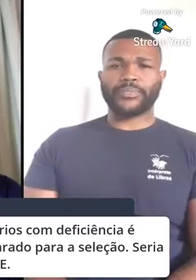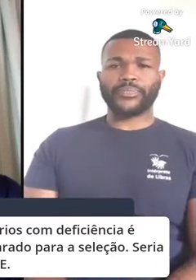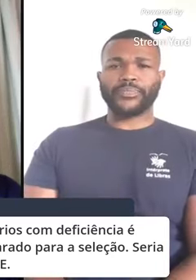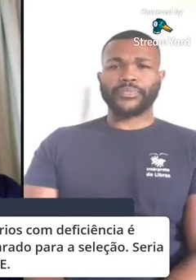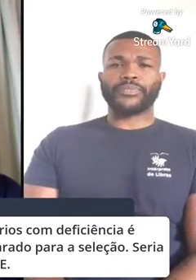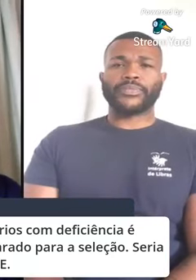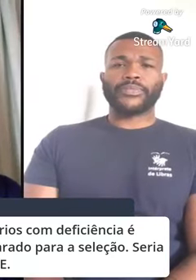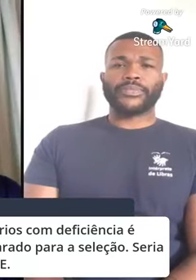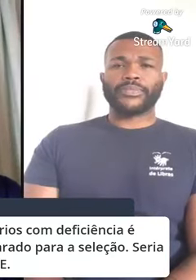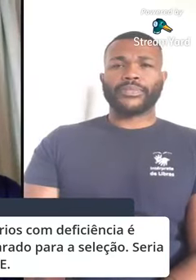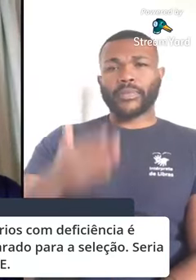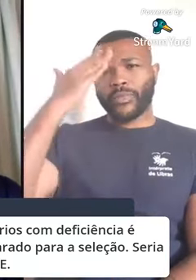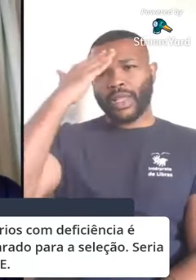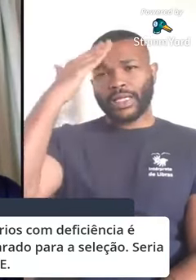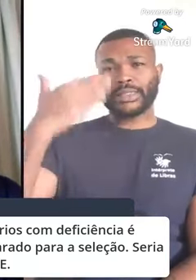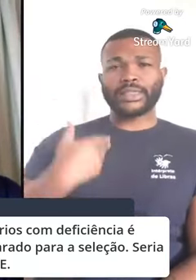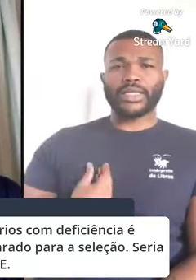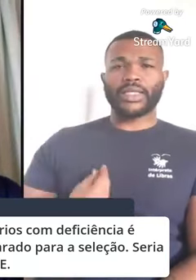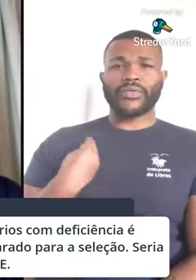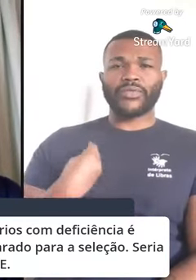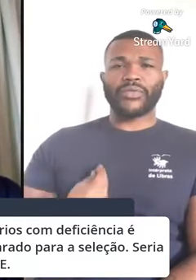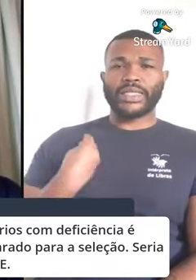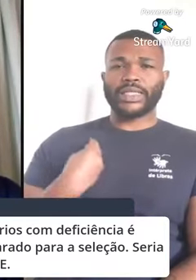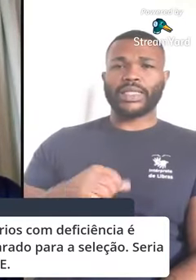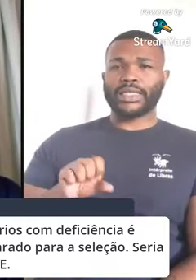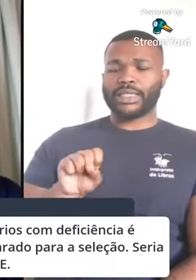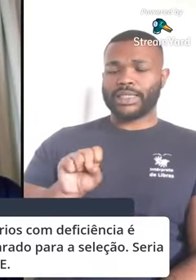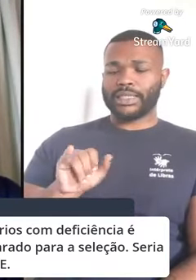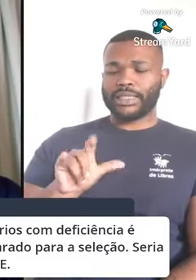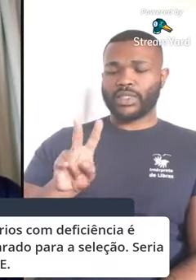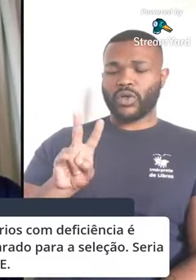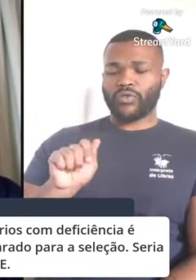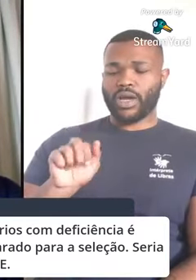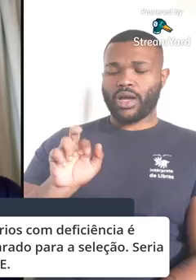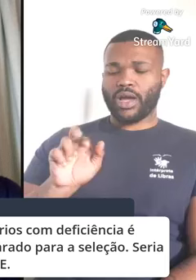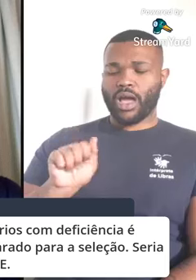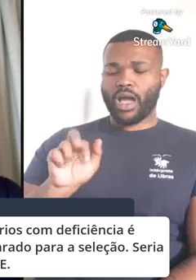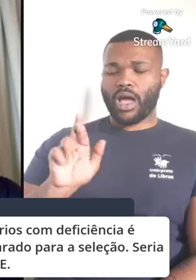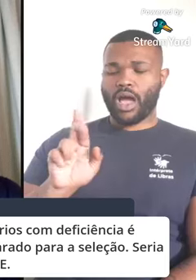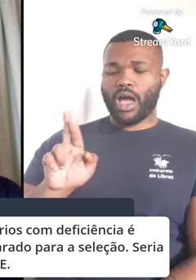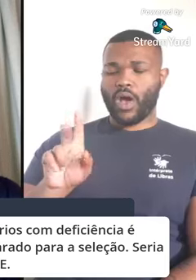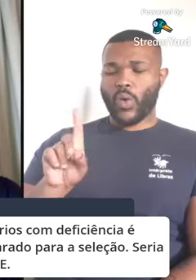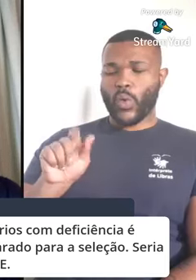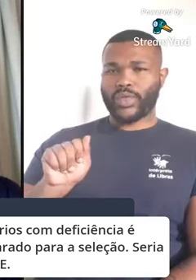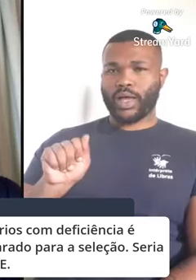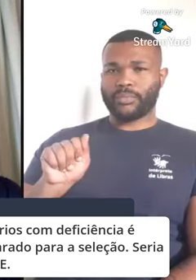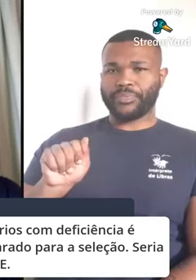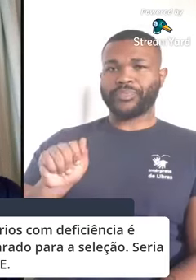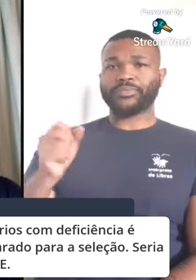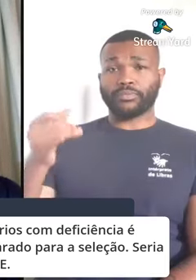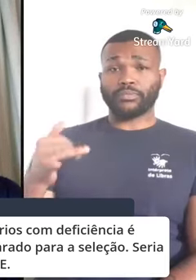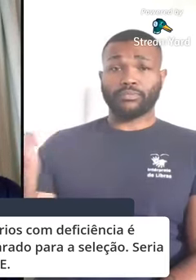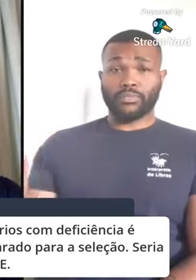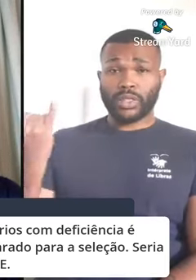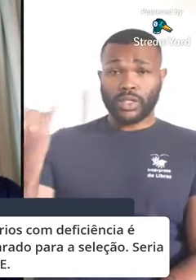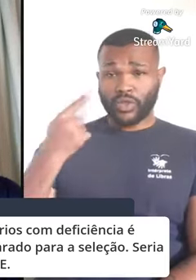Agradecer a presença aí da Silvia Arruda, e que ela fez um comentário importante, né,